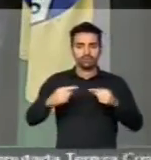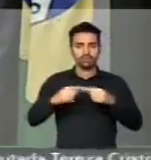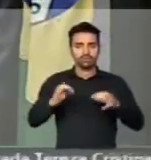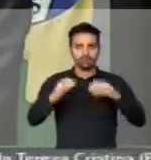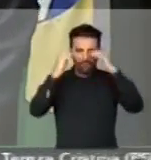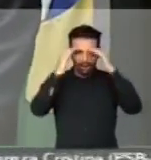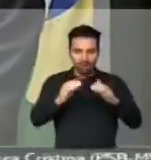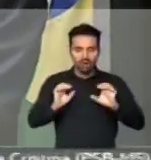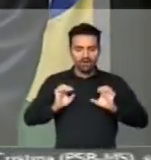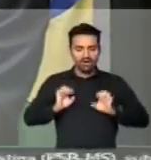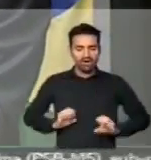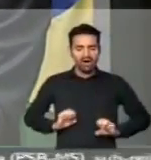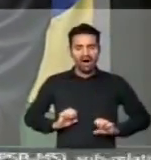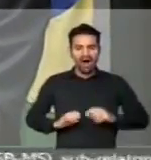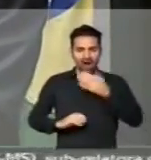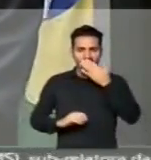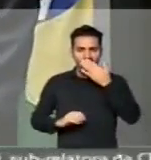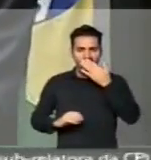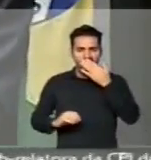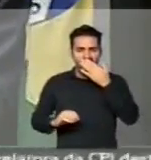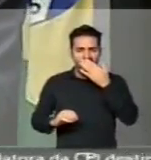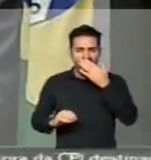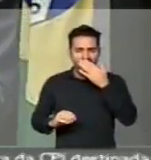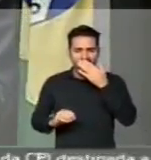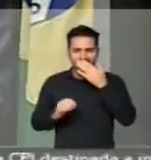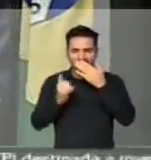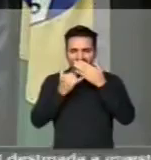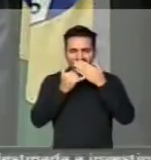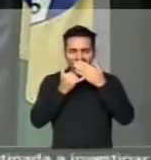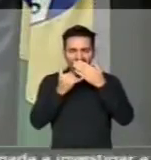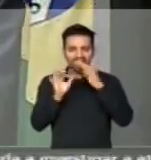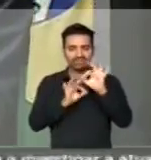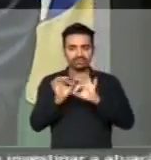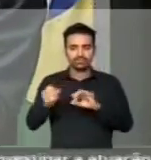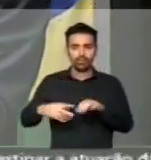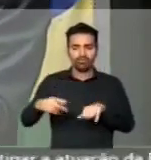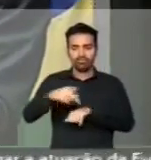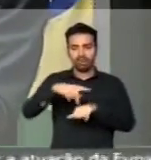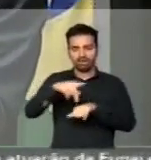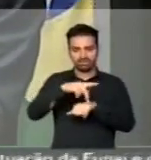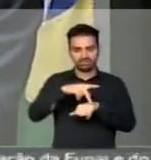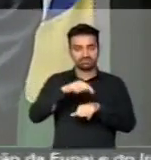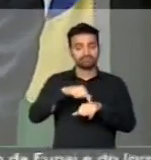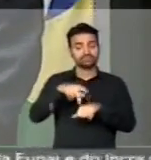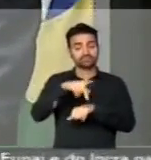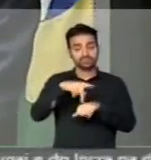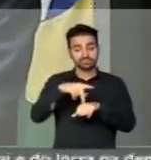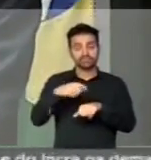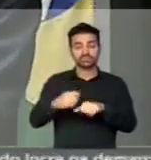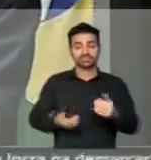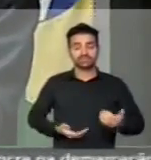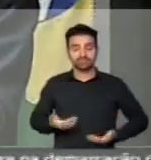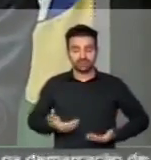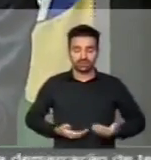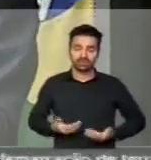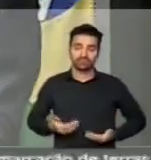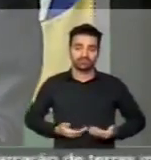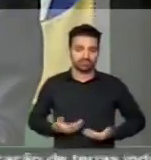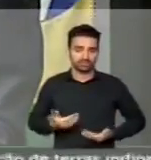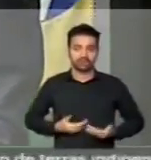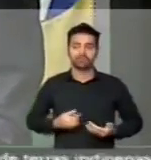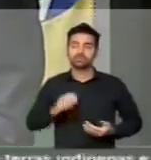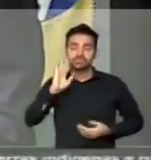na gestão pública e redesenhar o Estado para que ele sirva a quem de fato interessa, o